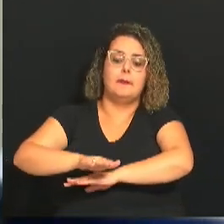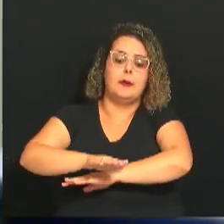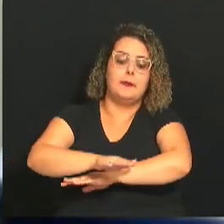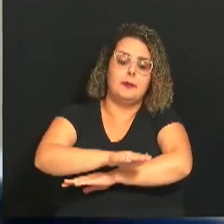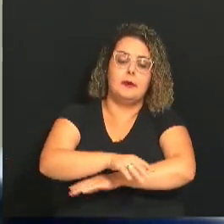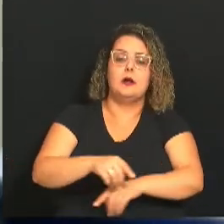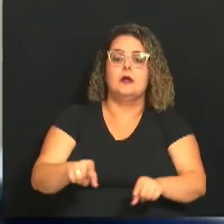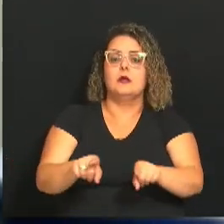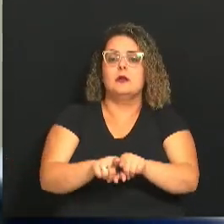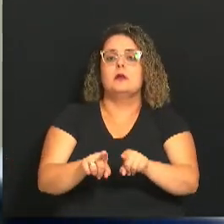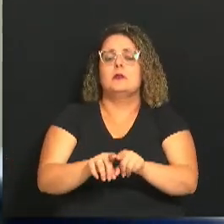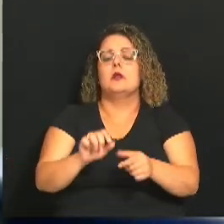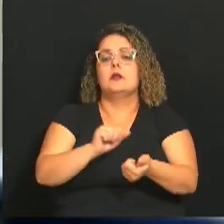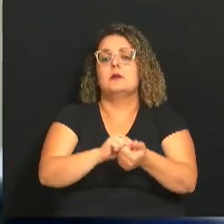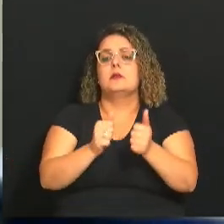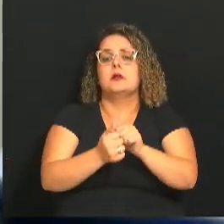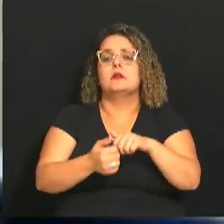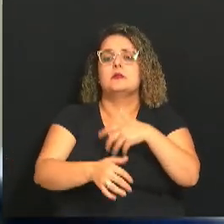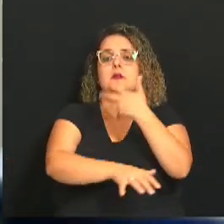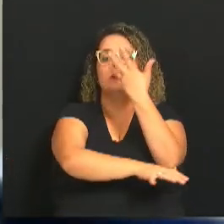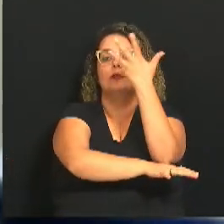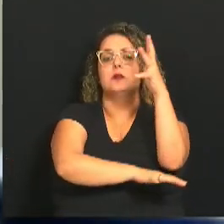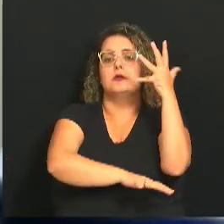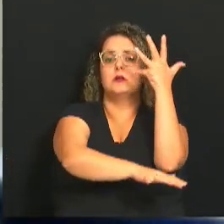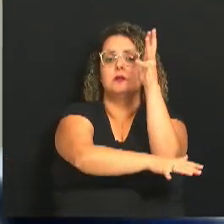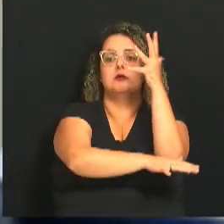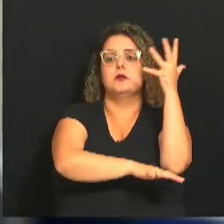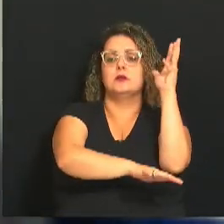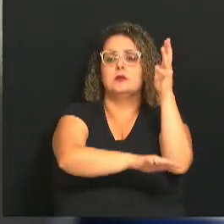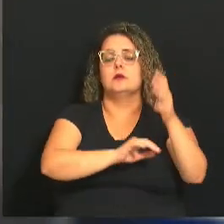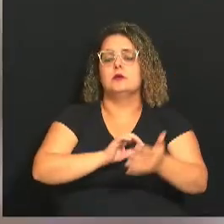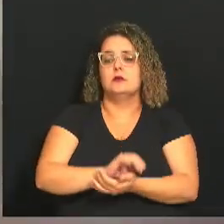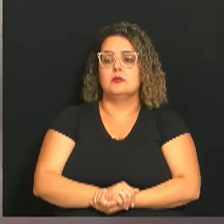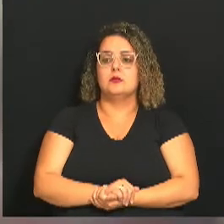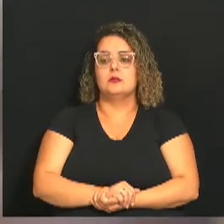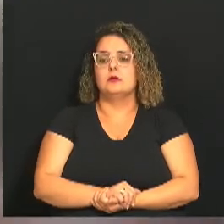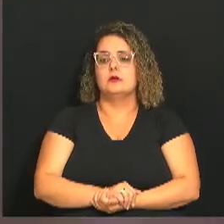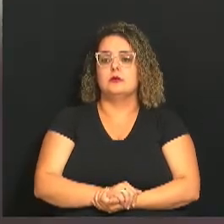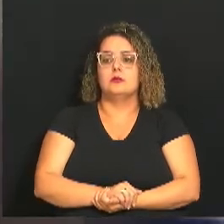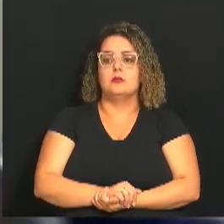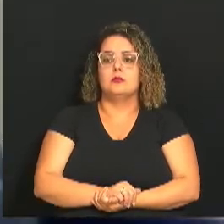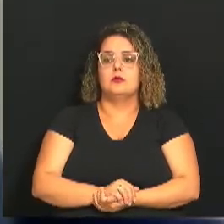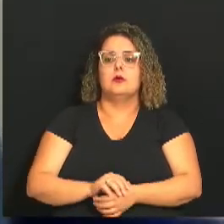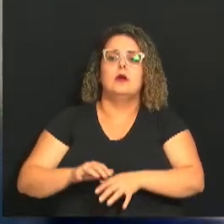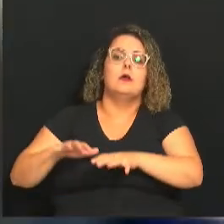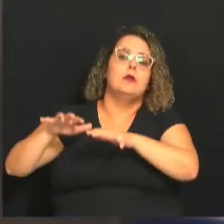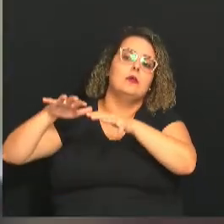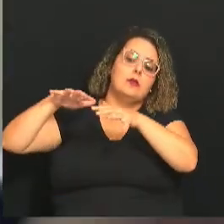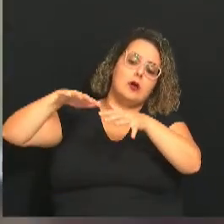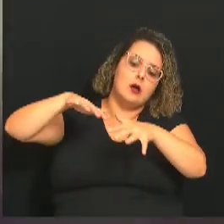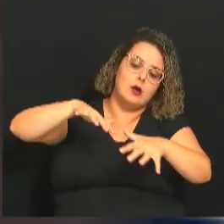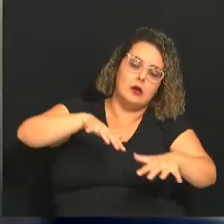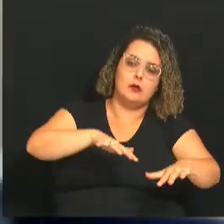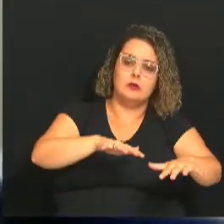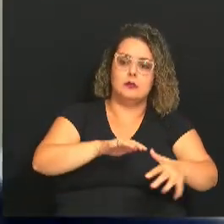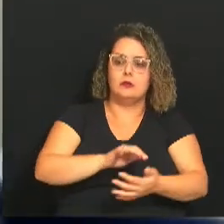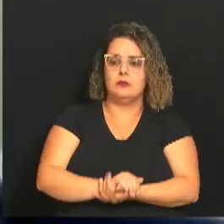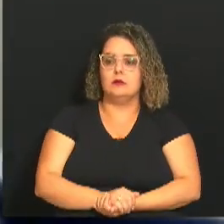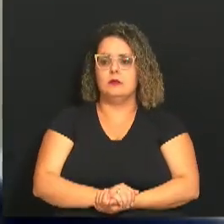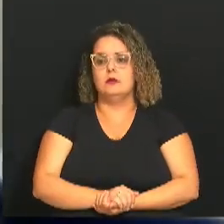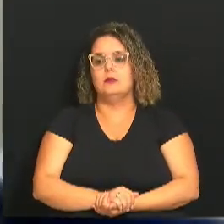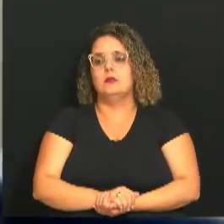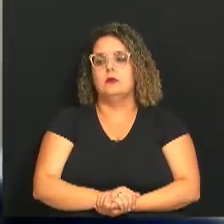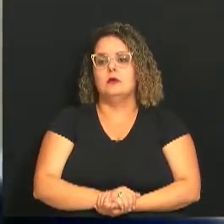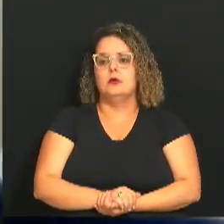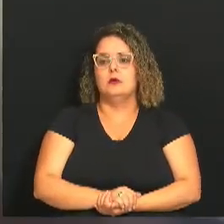né? Porque você tem na praça pública um barranco na terra, essa terra ela está assoreando o córrego, assoreando